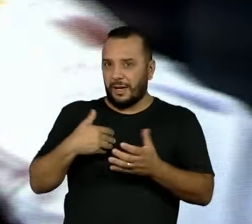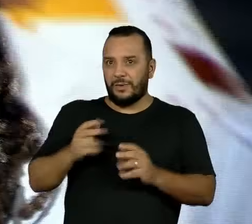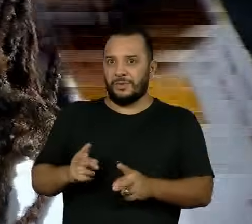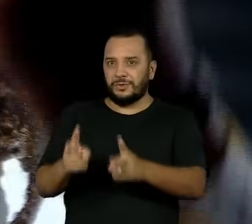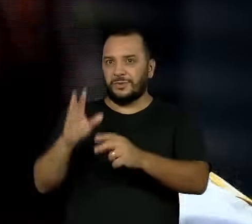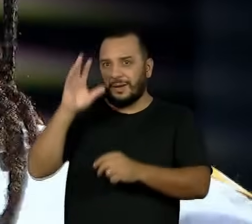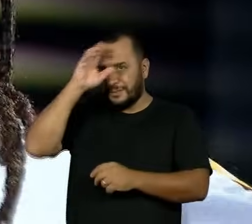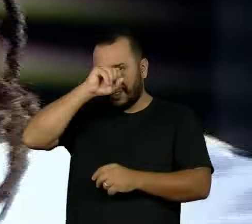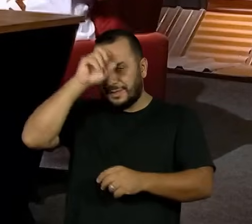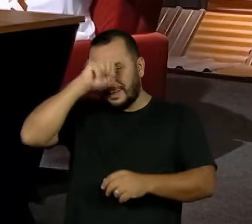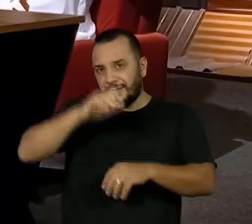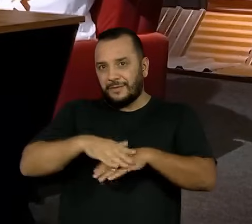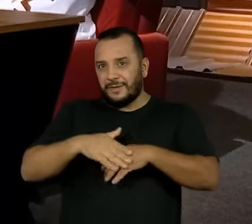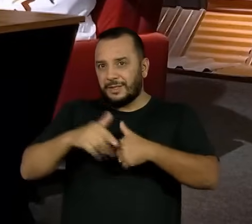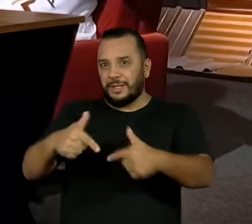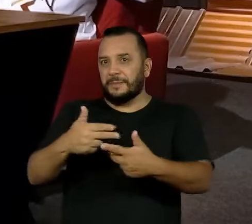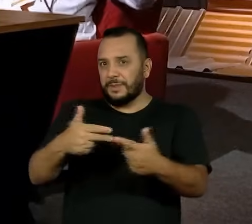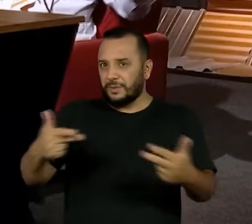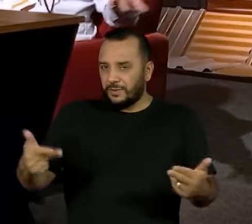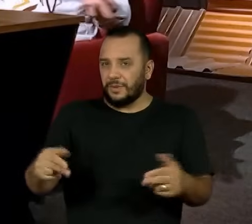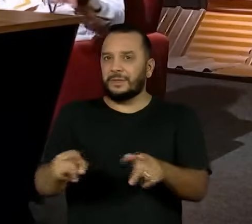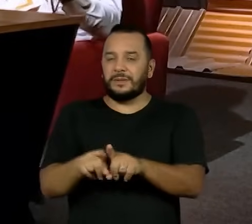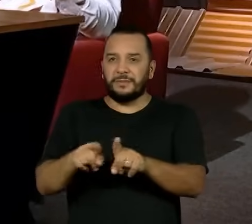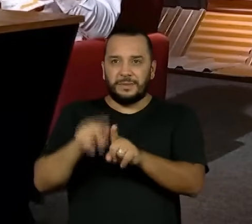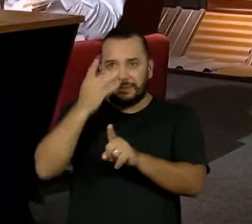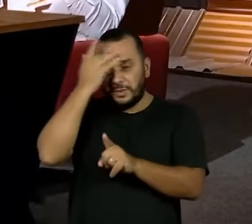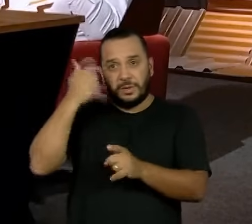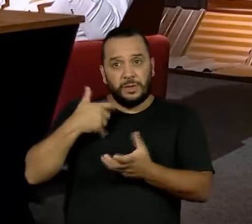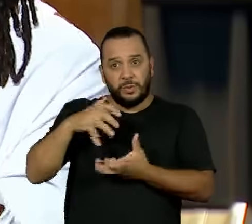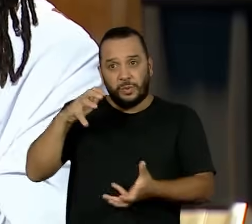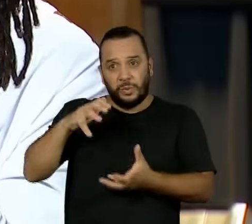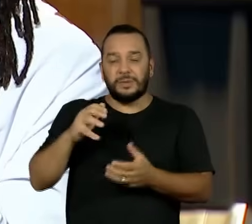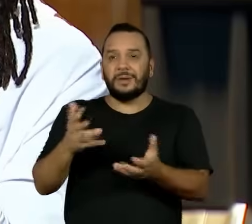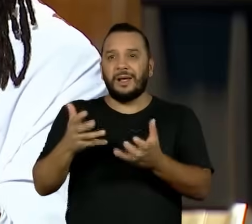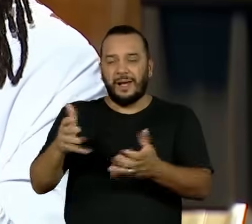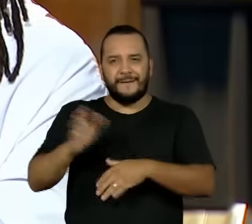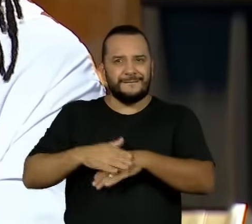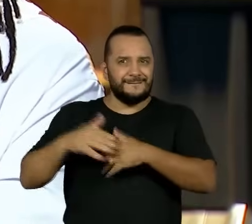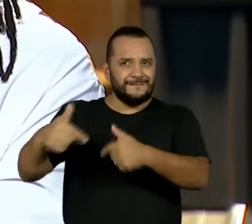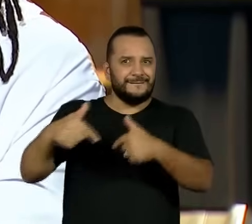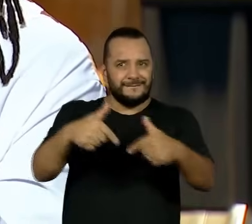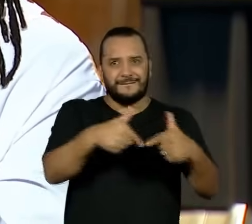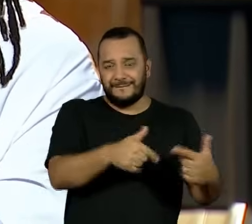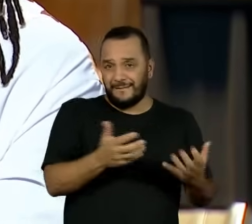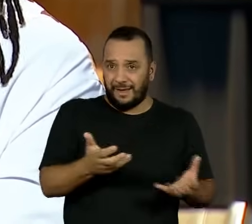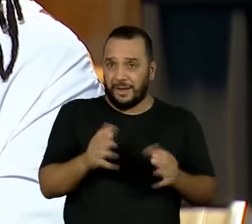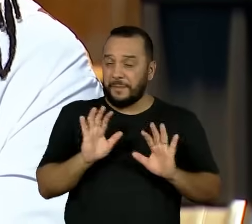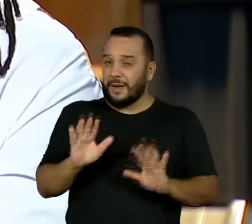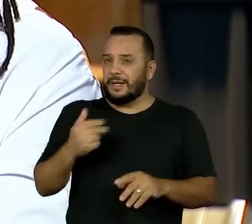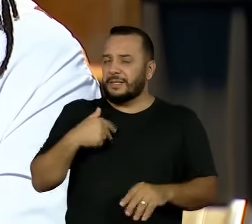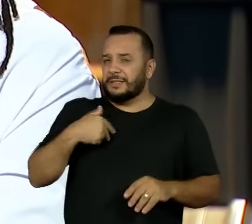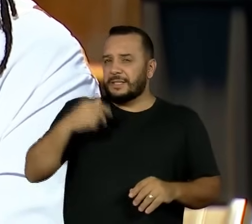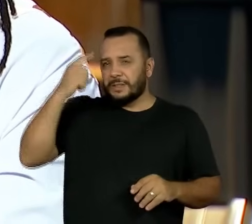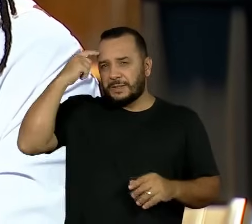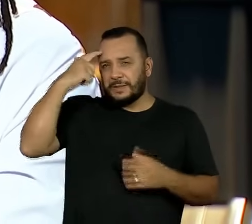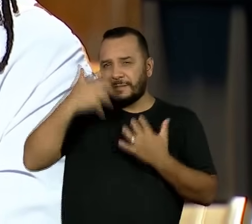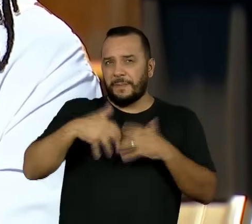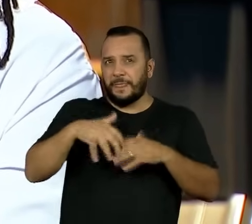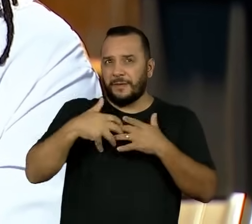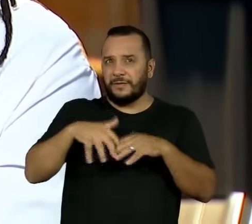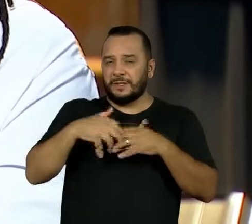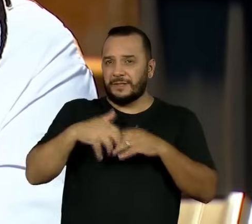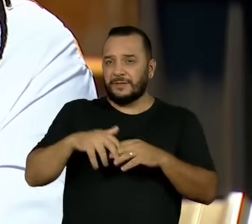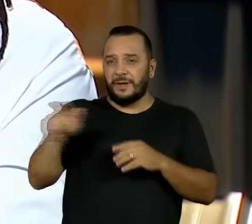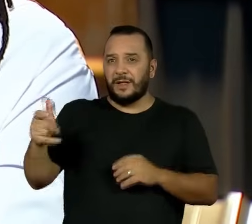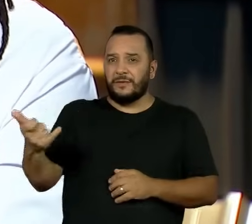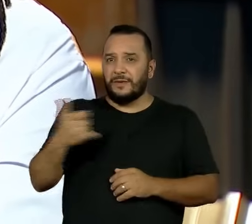quero fazer mais coisas, e outras pessoas idosas também querem fazer mais coisas. Mas uma frase que me deixou ali muito reflexivo é que ela